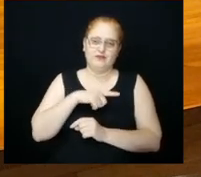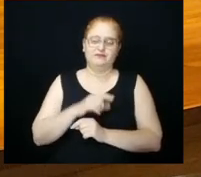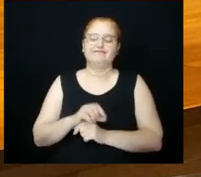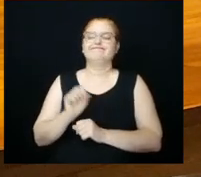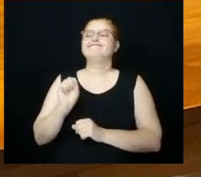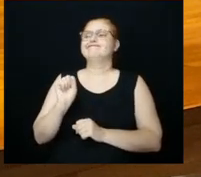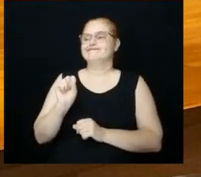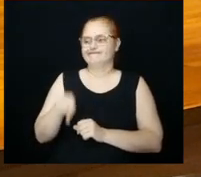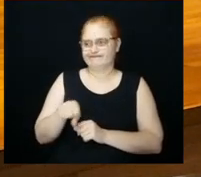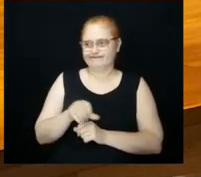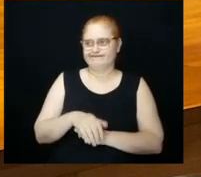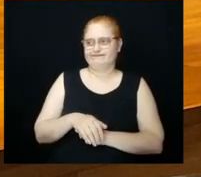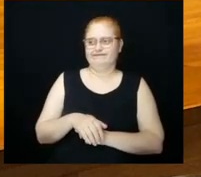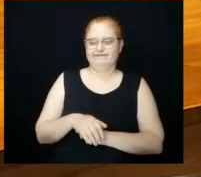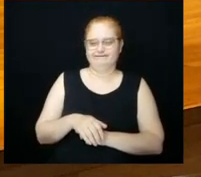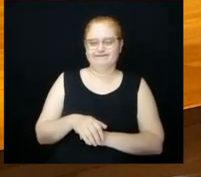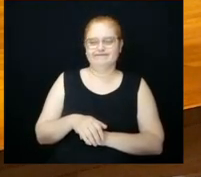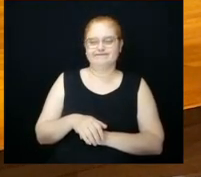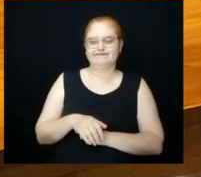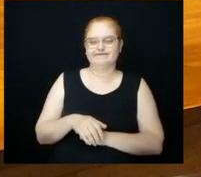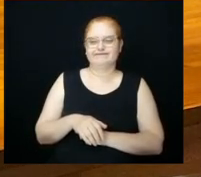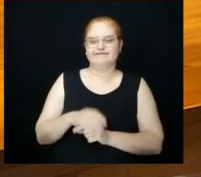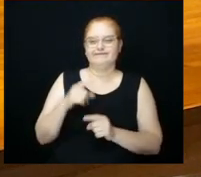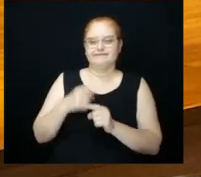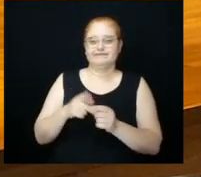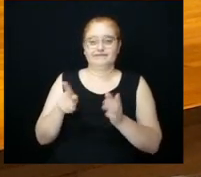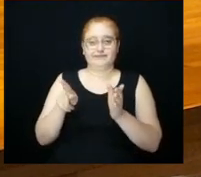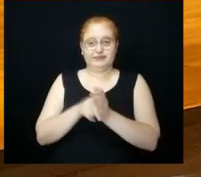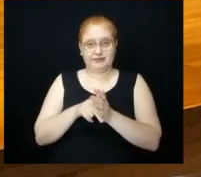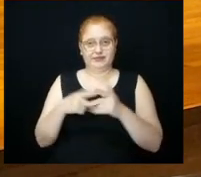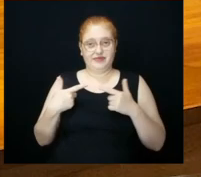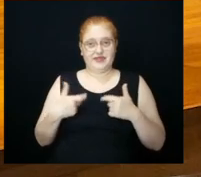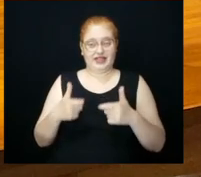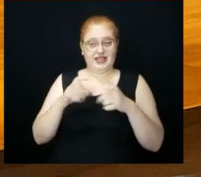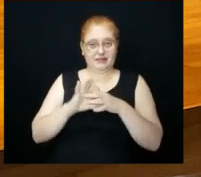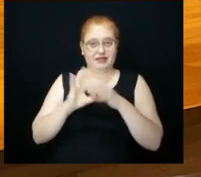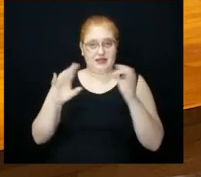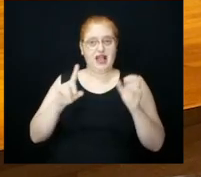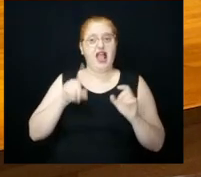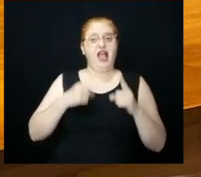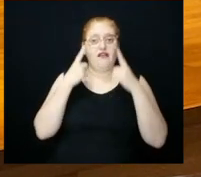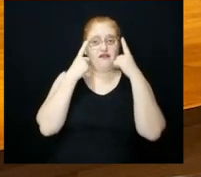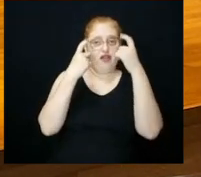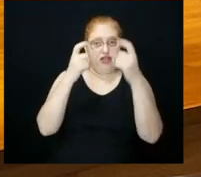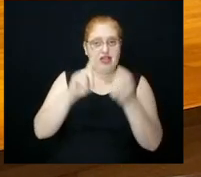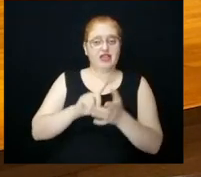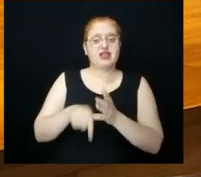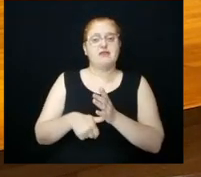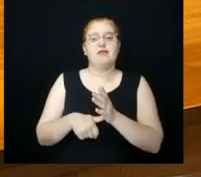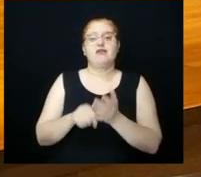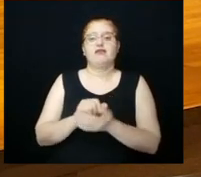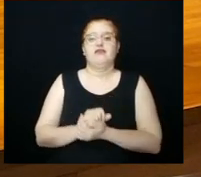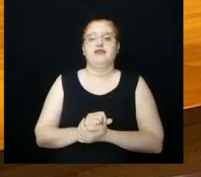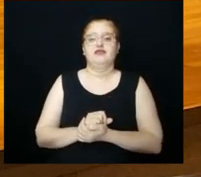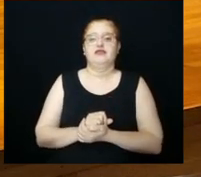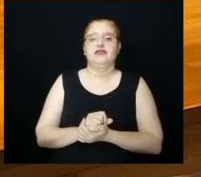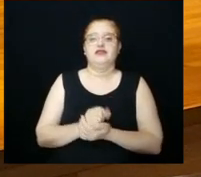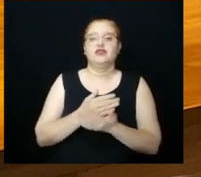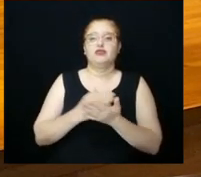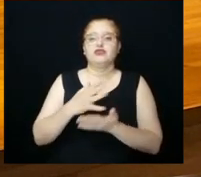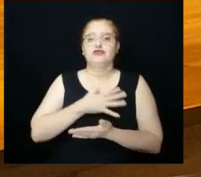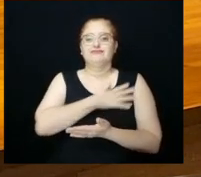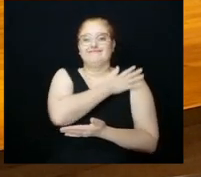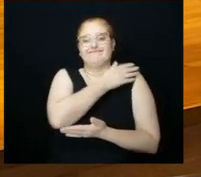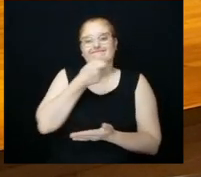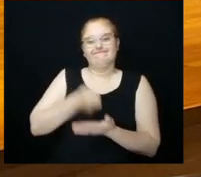Sim, porque mesmo a própria guerra de libertação, que eles falam, foi uma guerra muito violenta, e depois disso começou uma ditadura